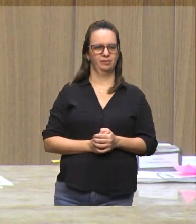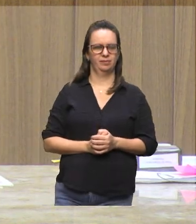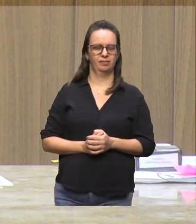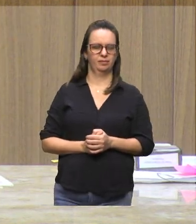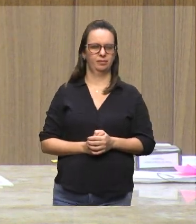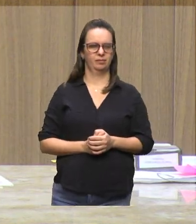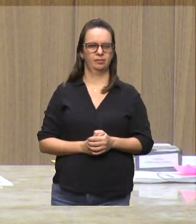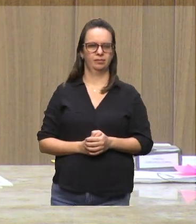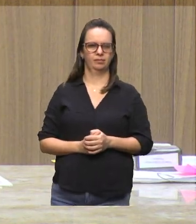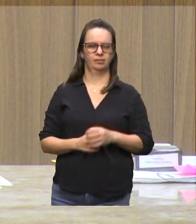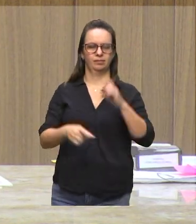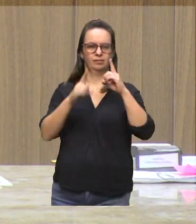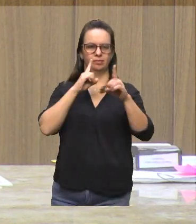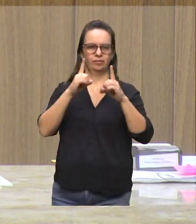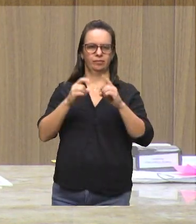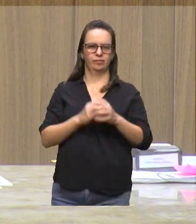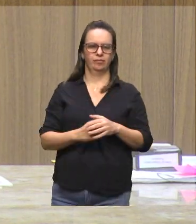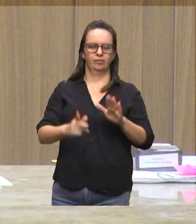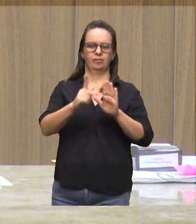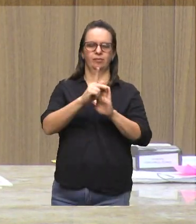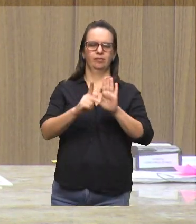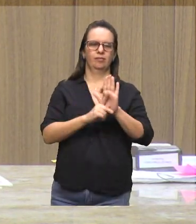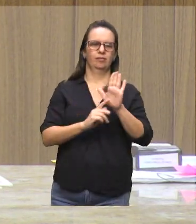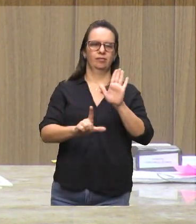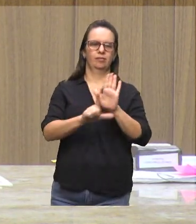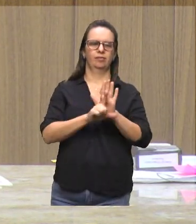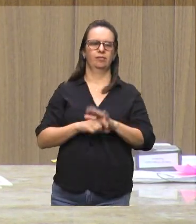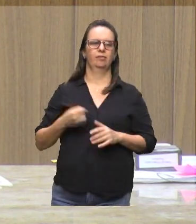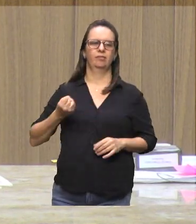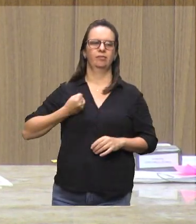Coloco em discussão o projeto de lei número